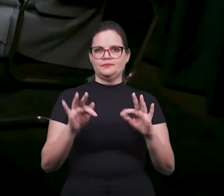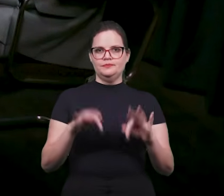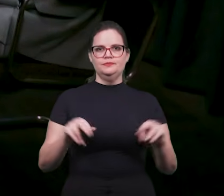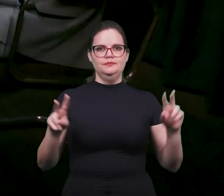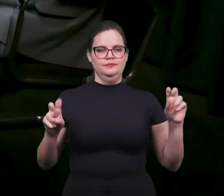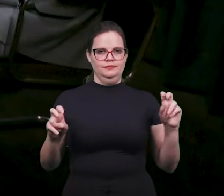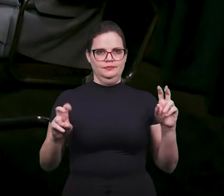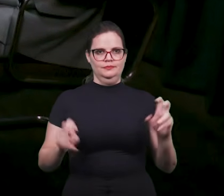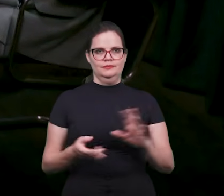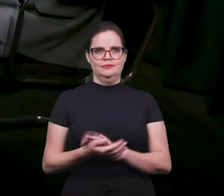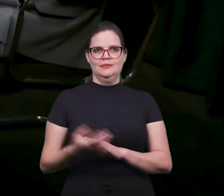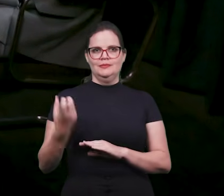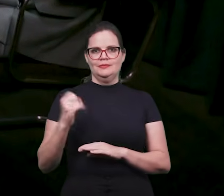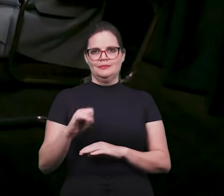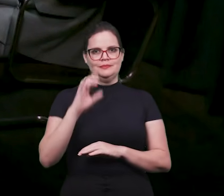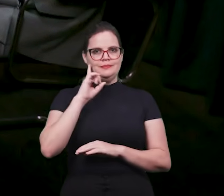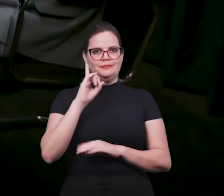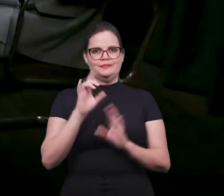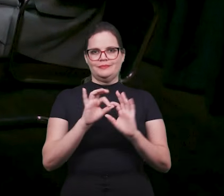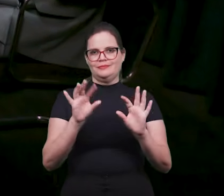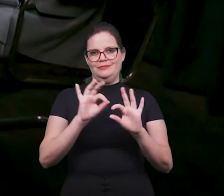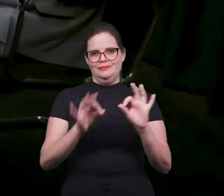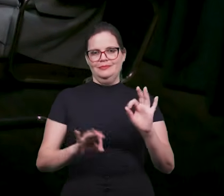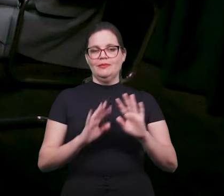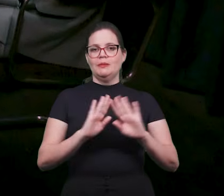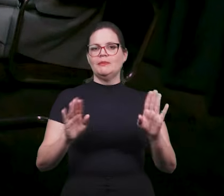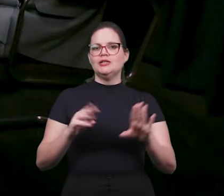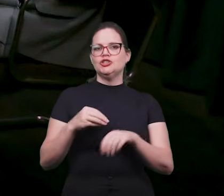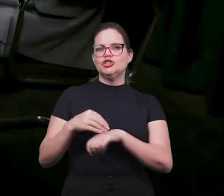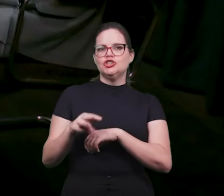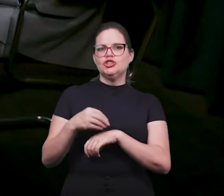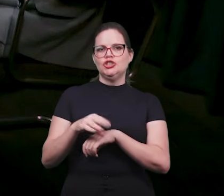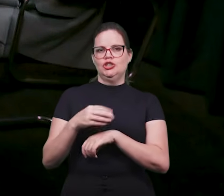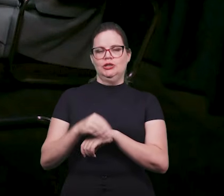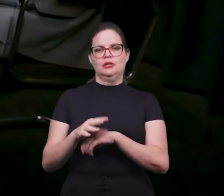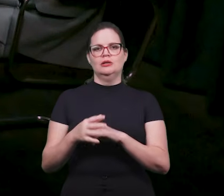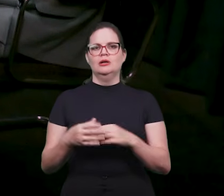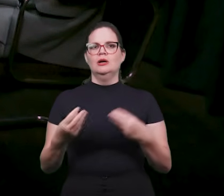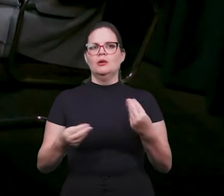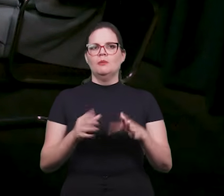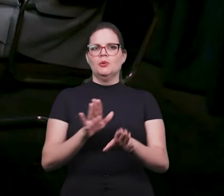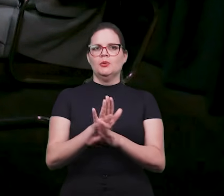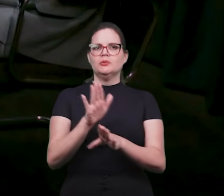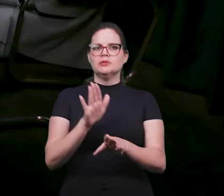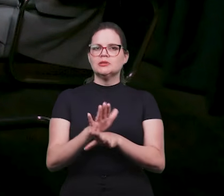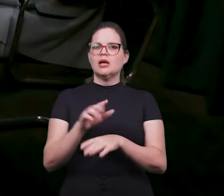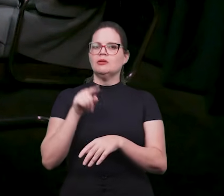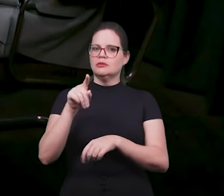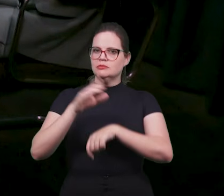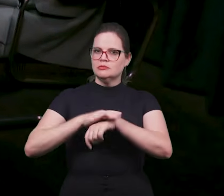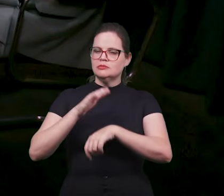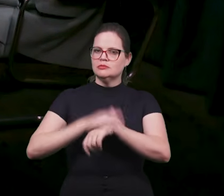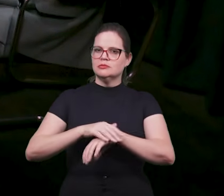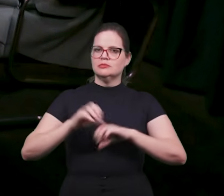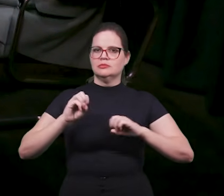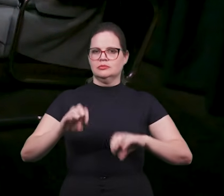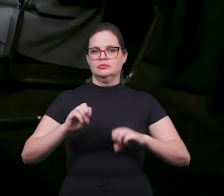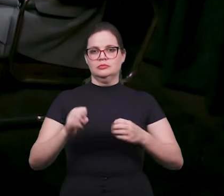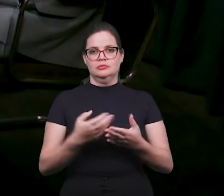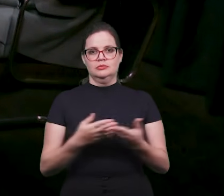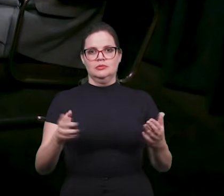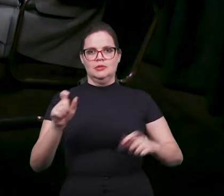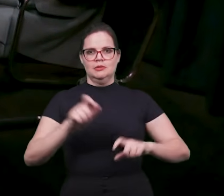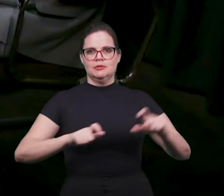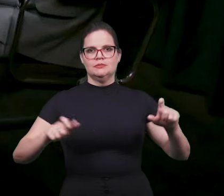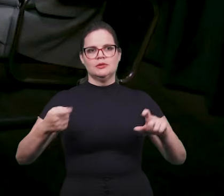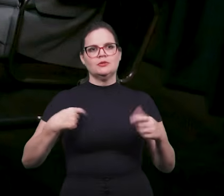interessante, e se deixar a gente fala muito mais. Quais são as dicas práticas, os conselhos práticos que você dá